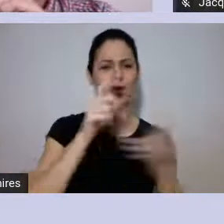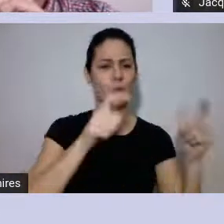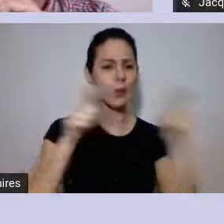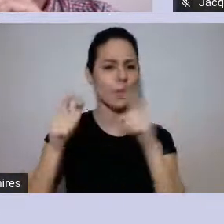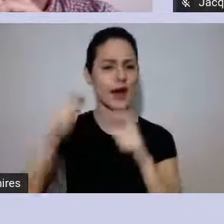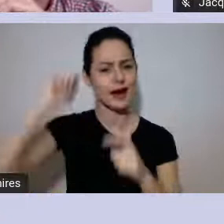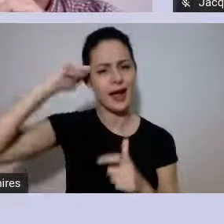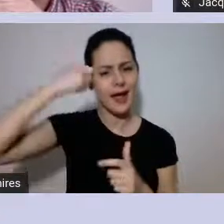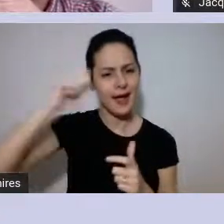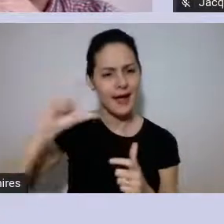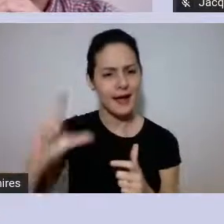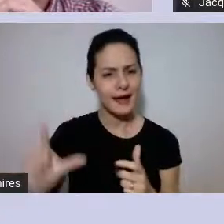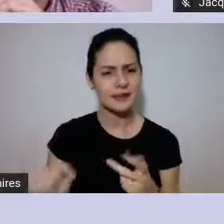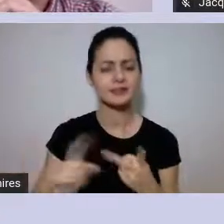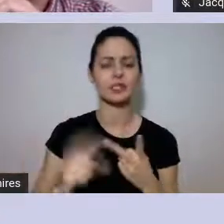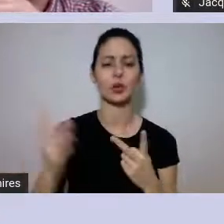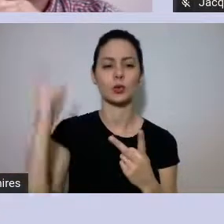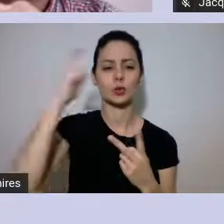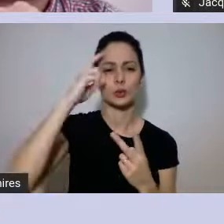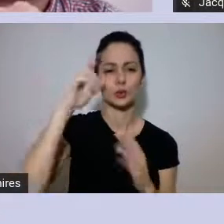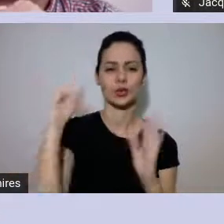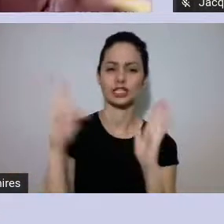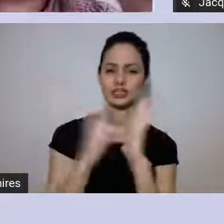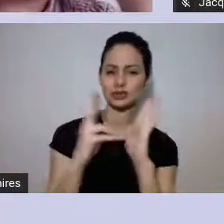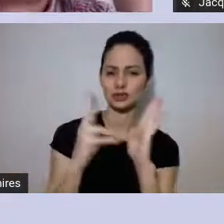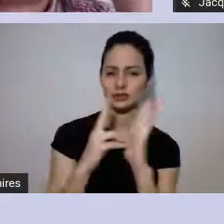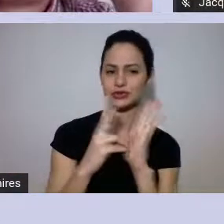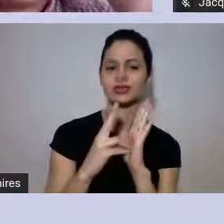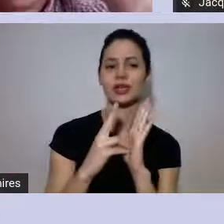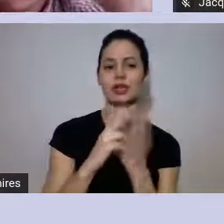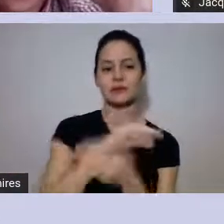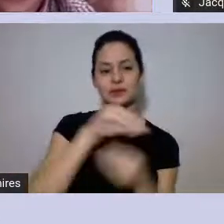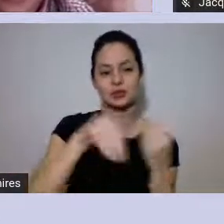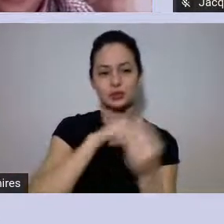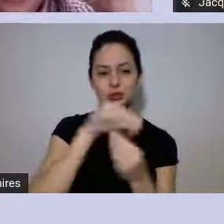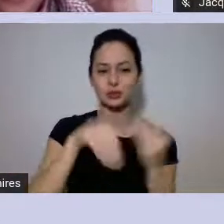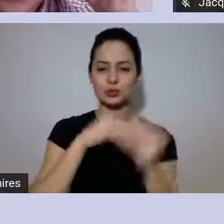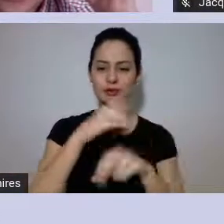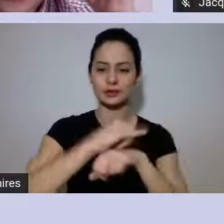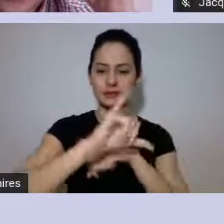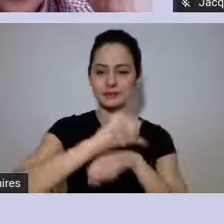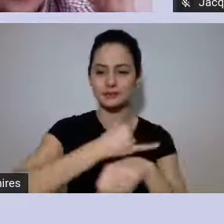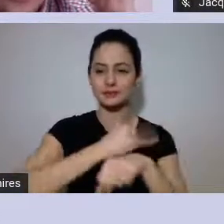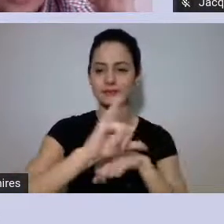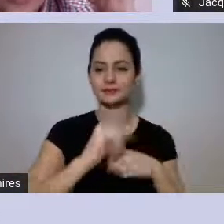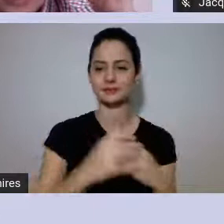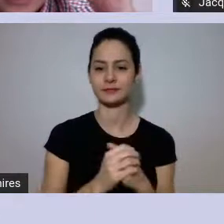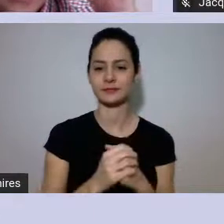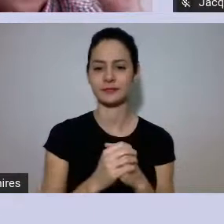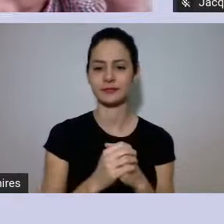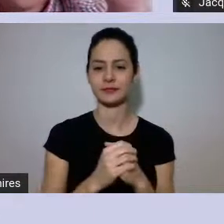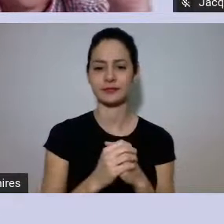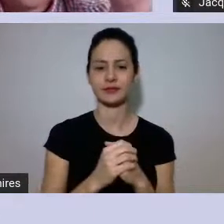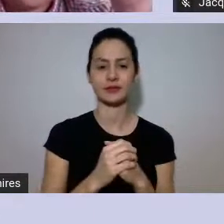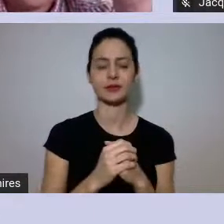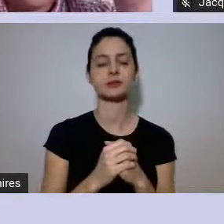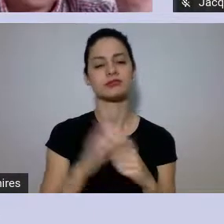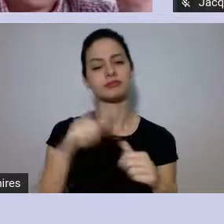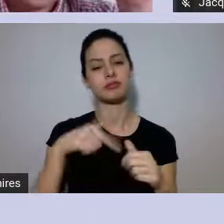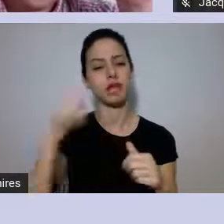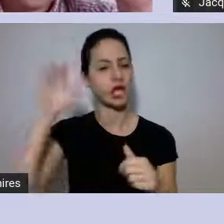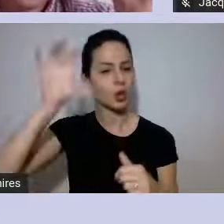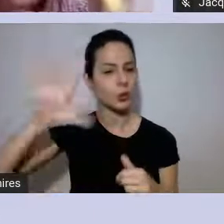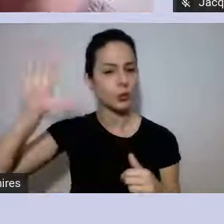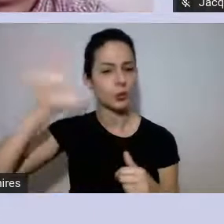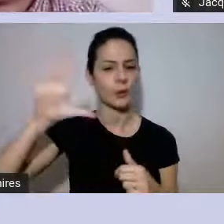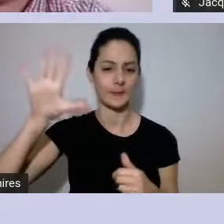África, culturas indígenas que são misturadas com técnicas e com práticas europeias aqui na nossa